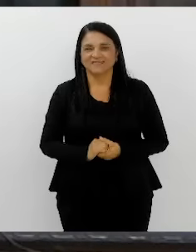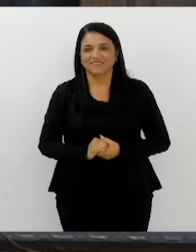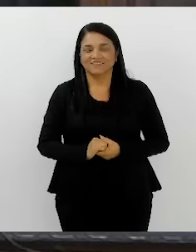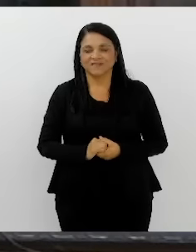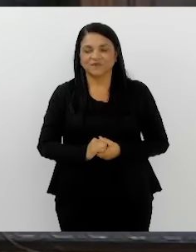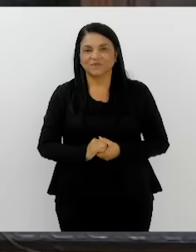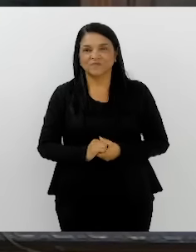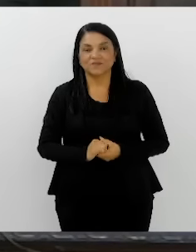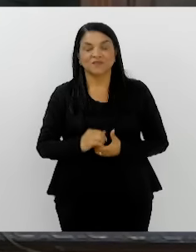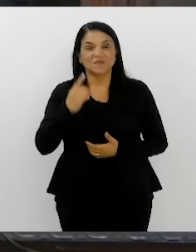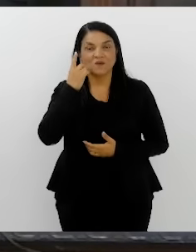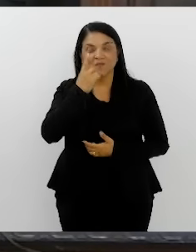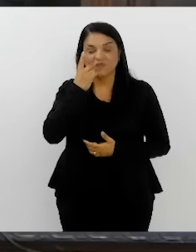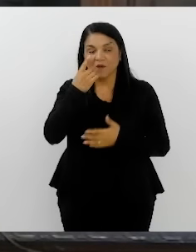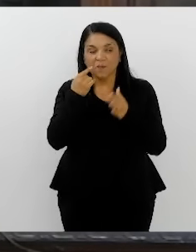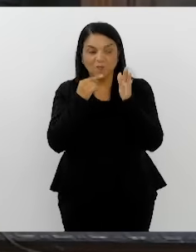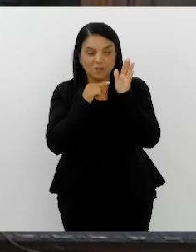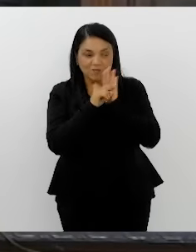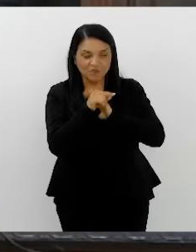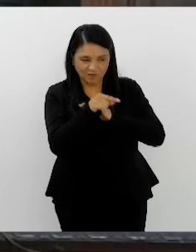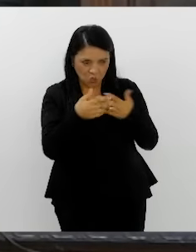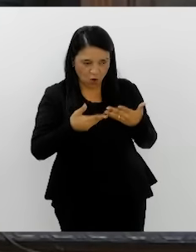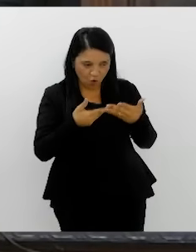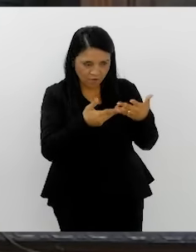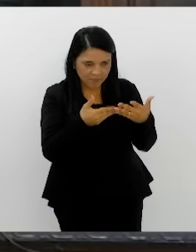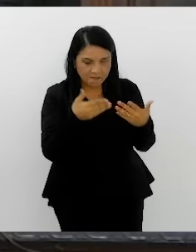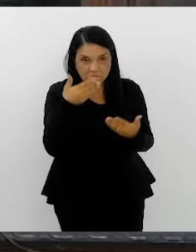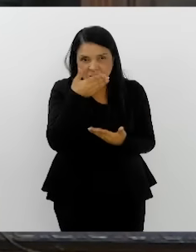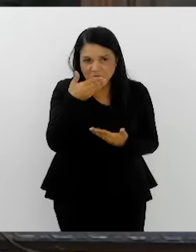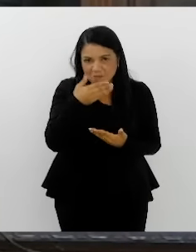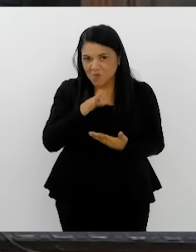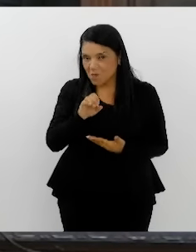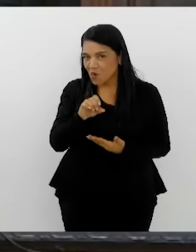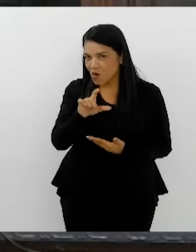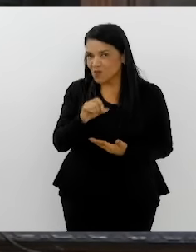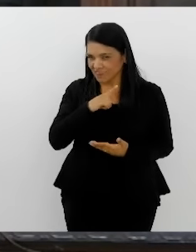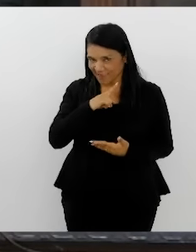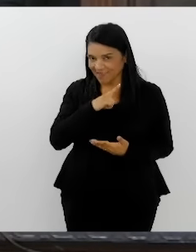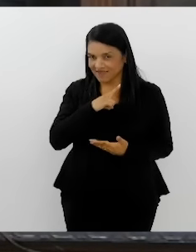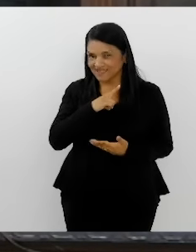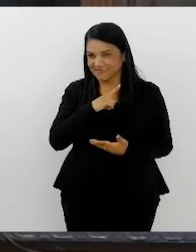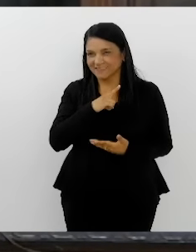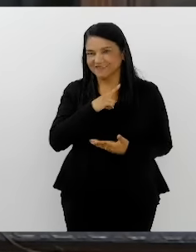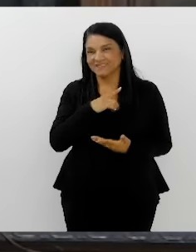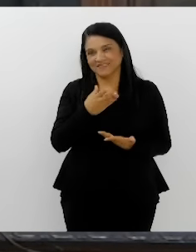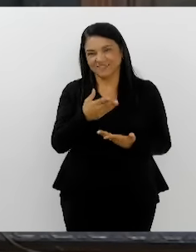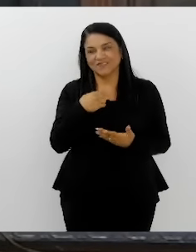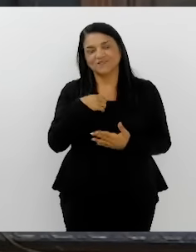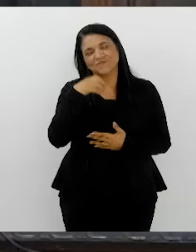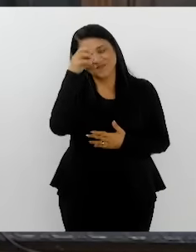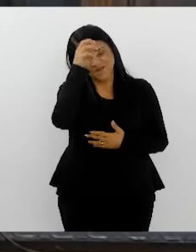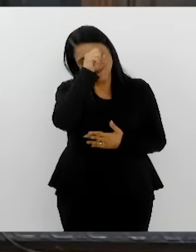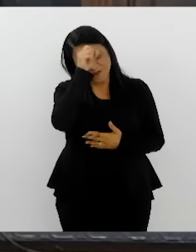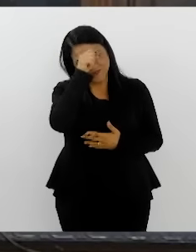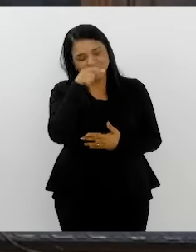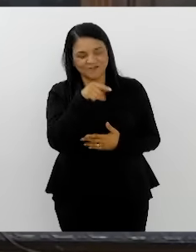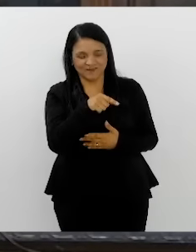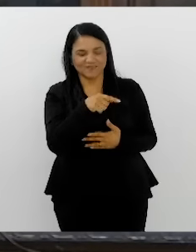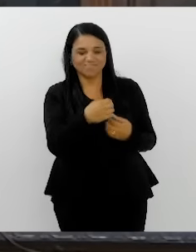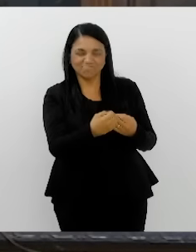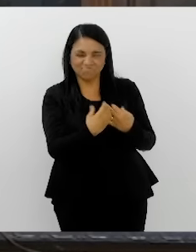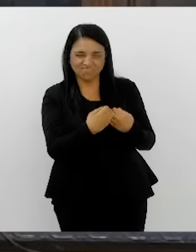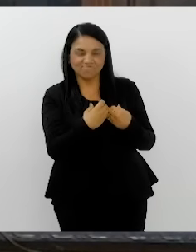O deputado está perguntando se o senhor o convida para o bolo. Com o padre Alex eu aprendi muitas coisas, inclusive que o